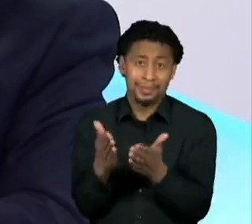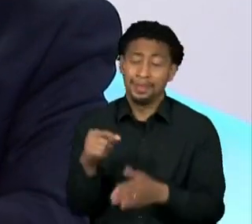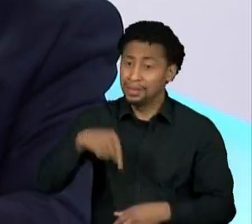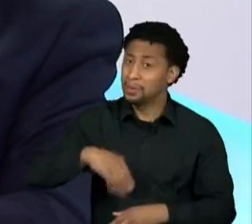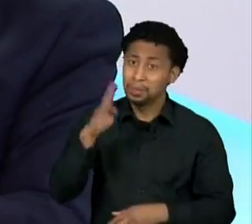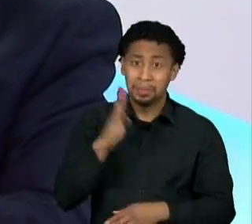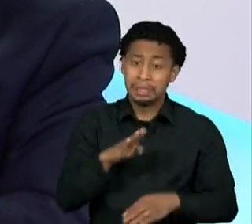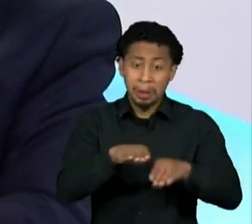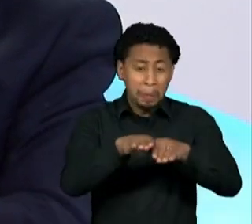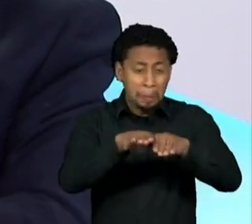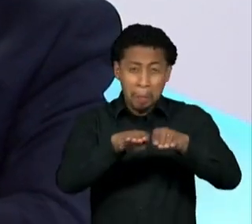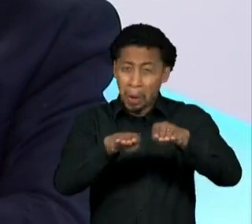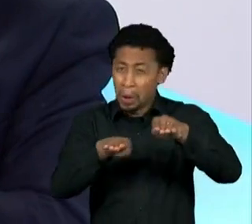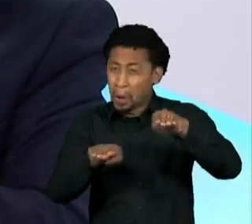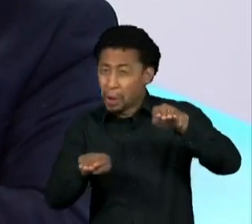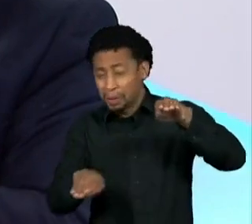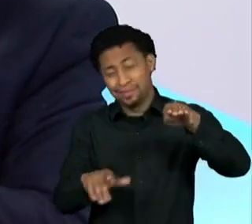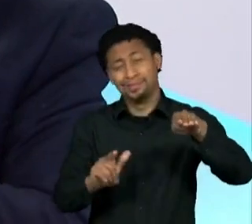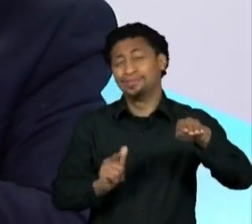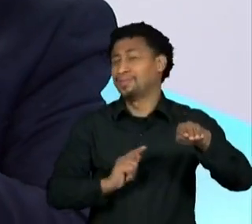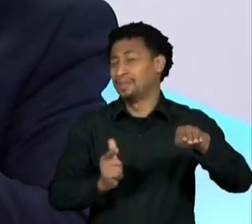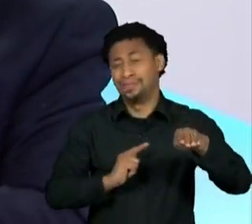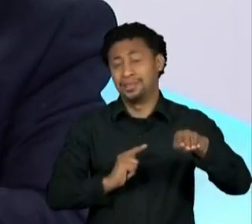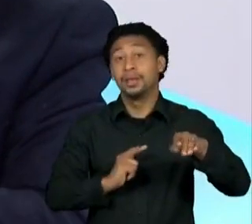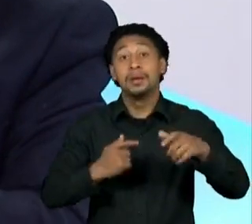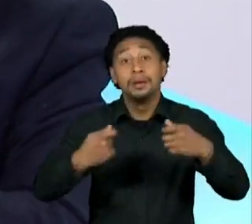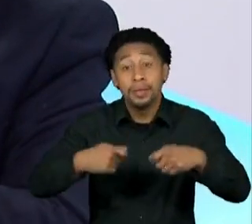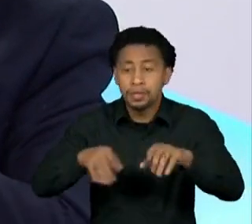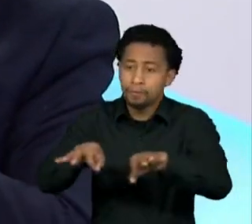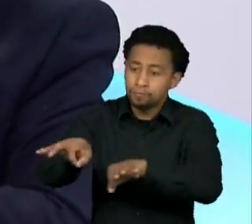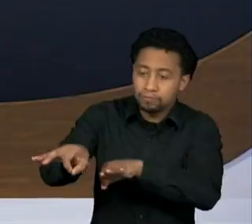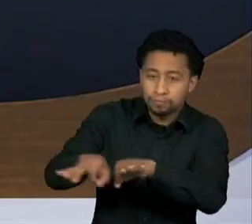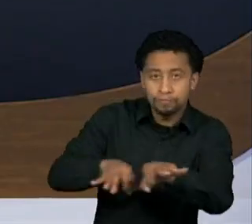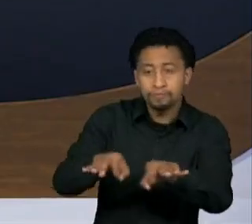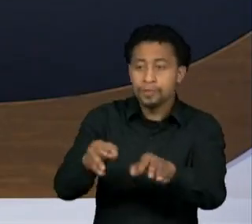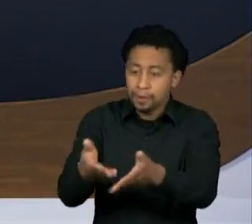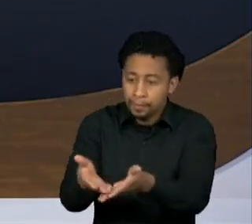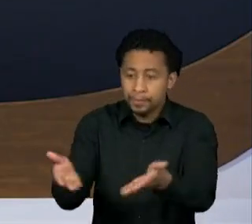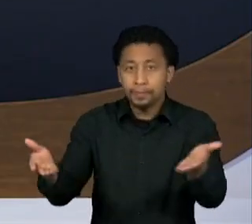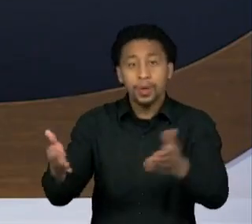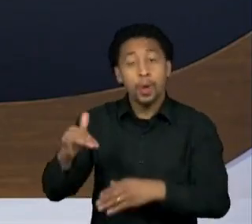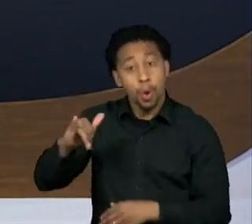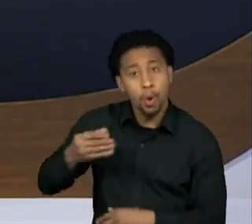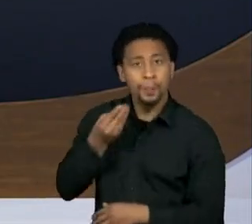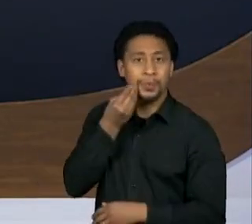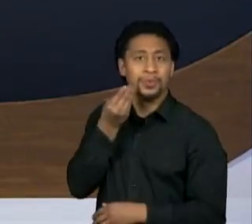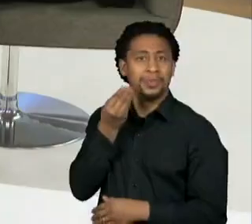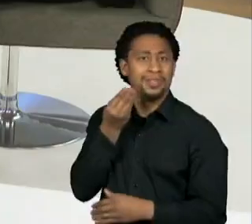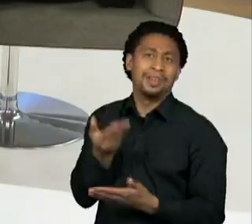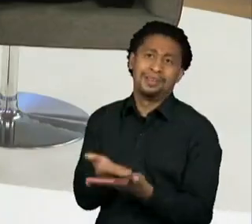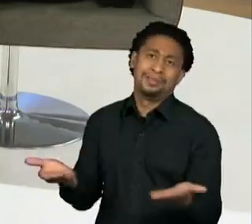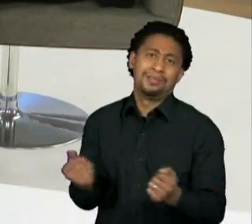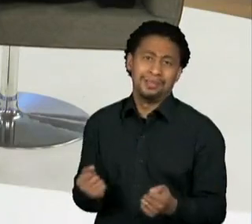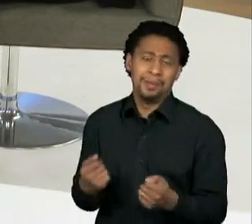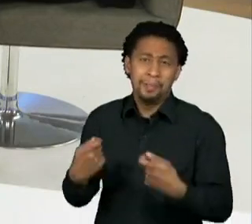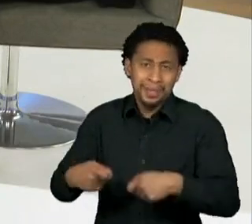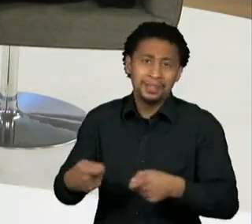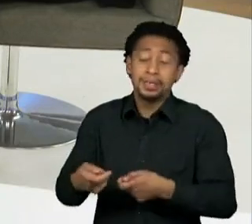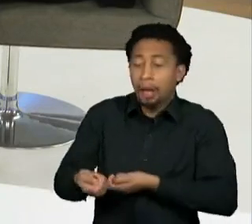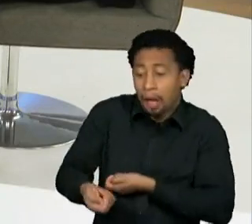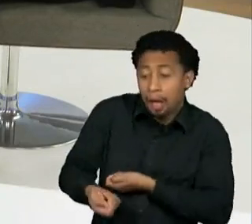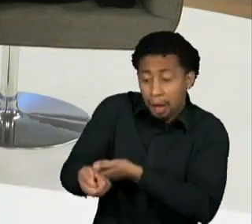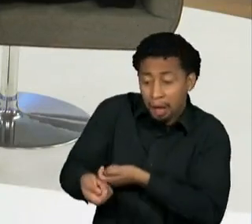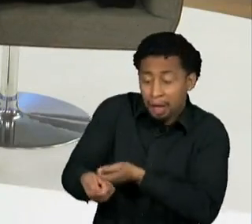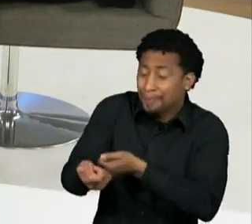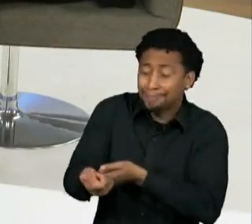na distribuição quero sobre a prova distribuição de oportunidades que está na raiz da desigualdade da distribuição de